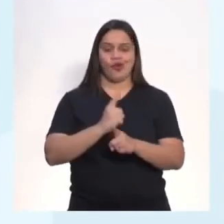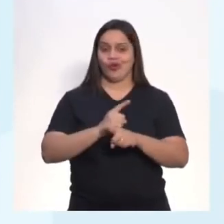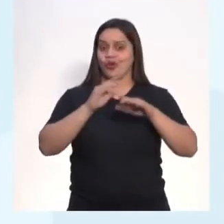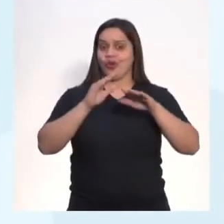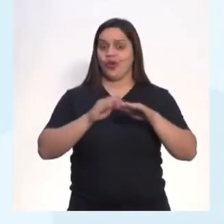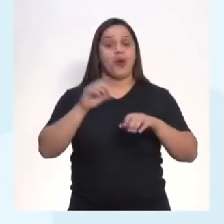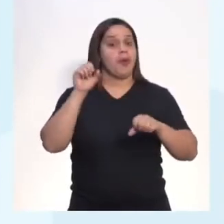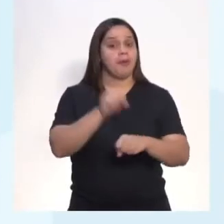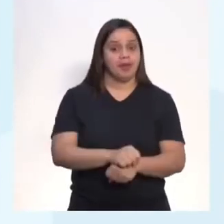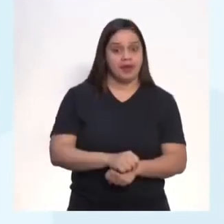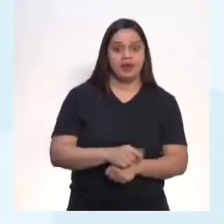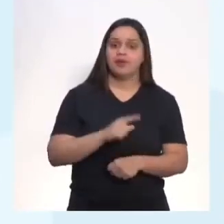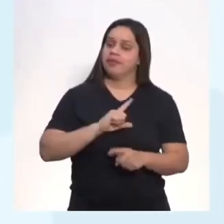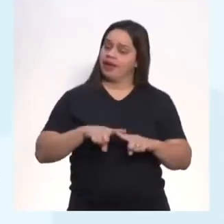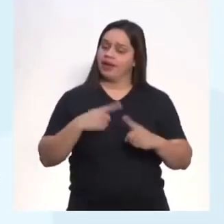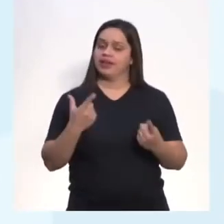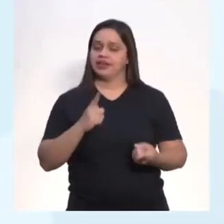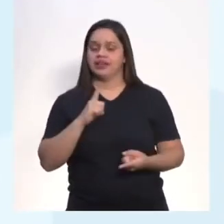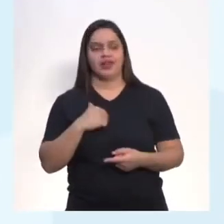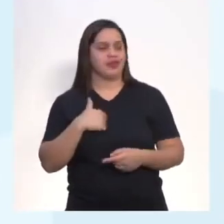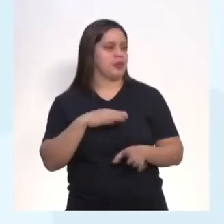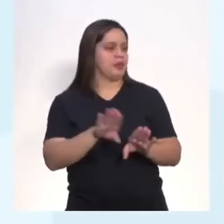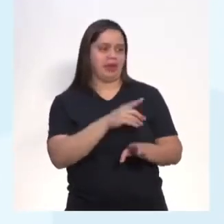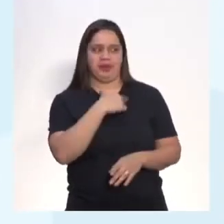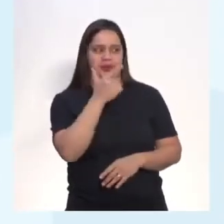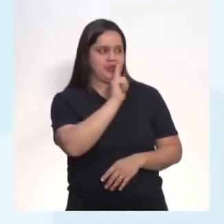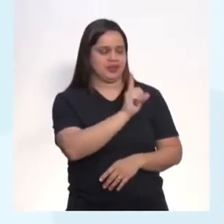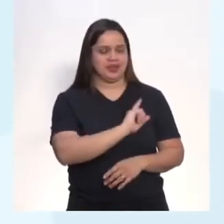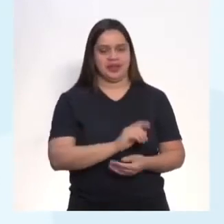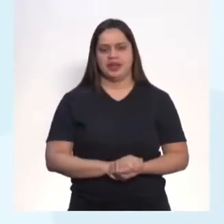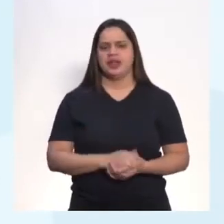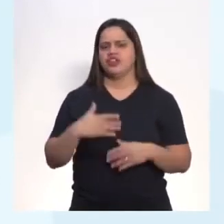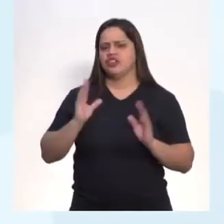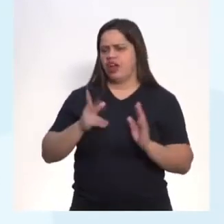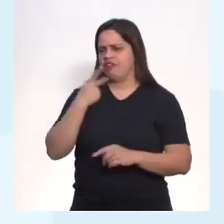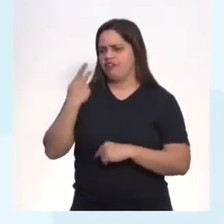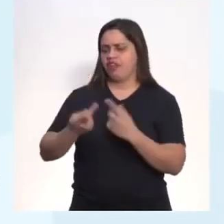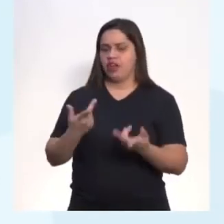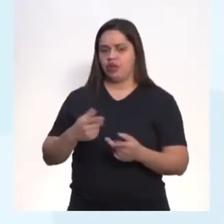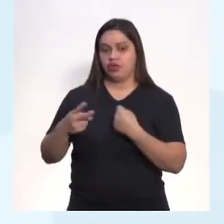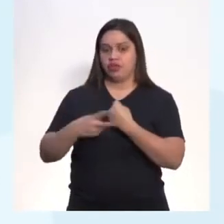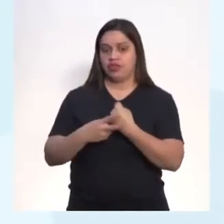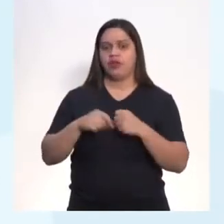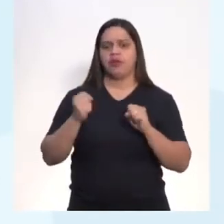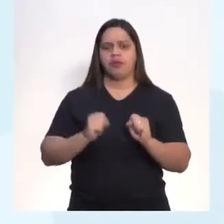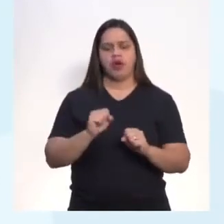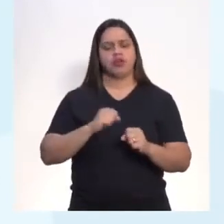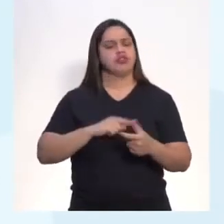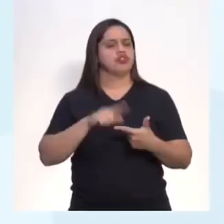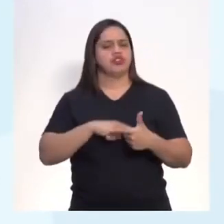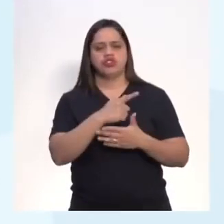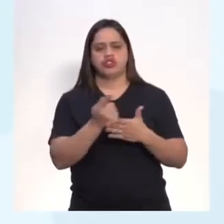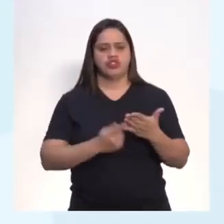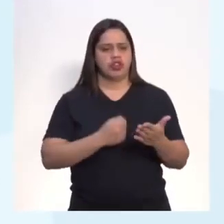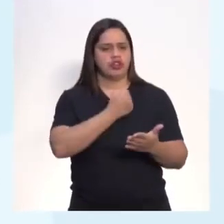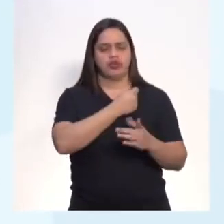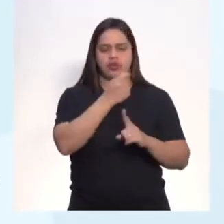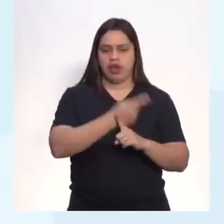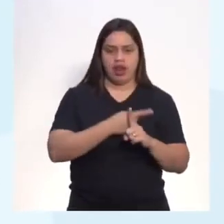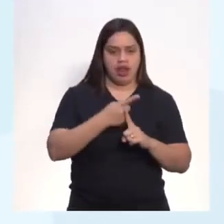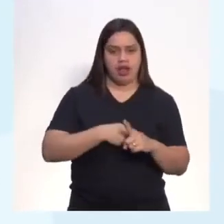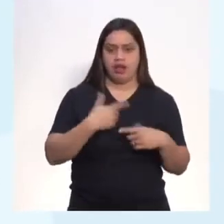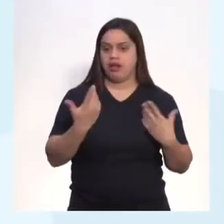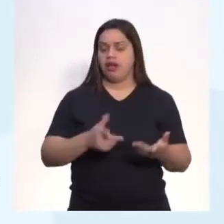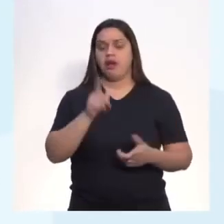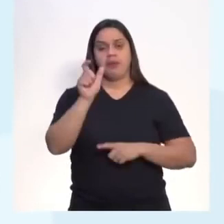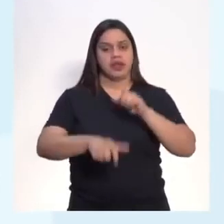temos parava. Nem eu tinha achado. Aí, como a gente já falou muito de verbo, que verbo pode ser flexionado em gênero, em número,